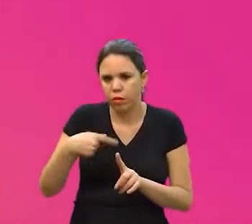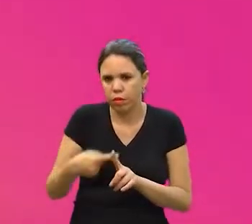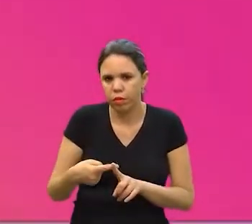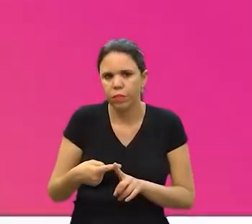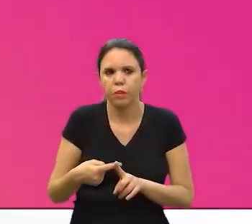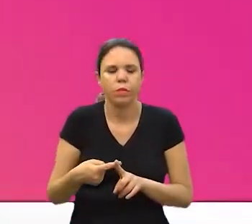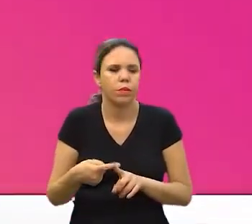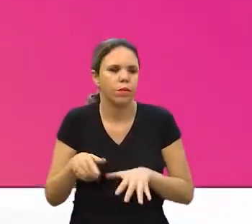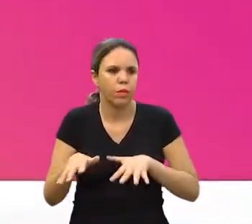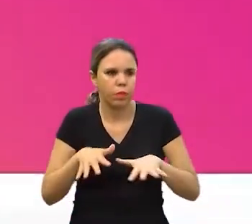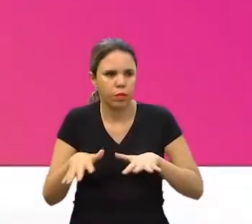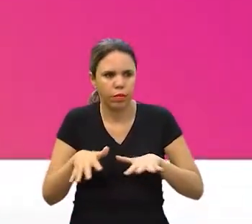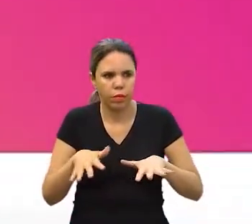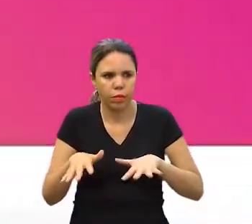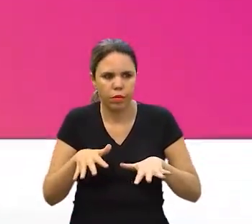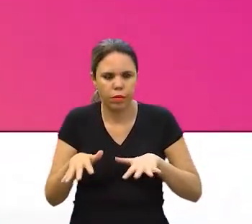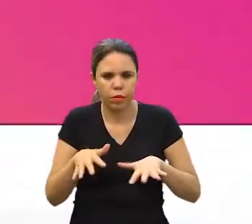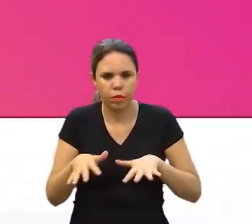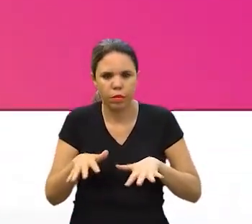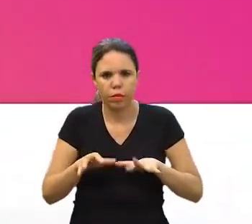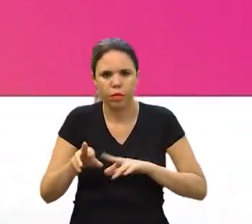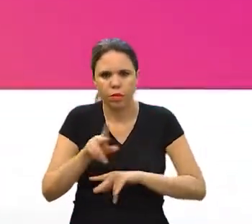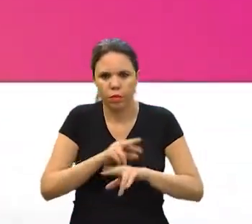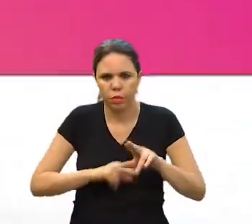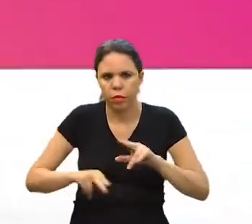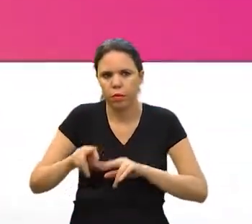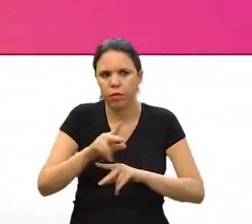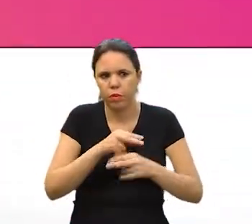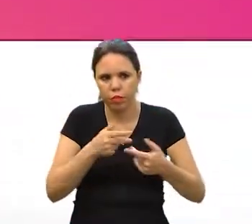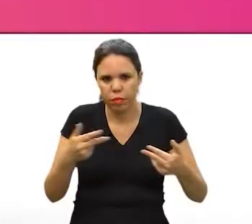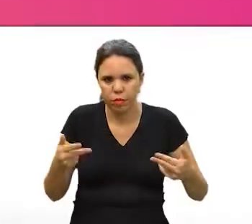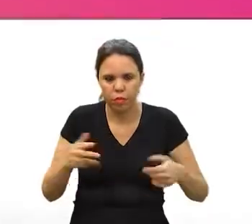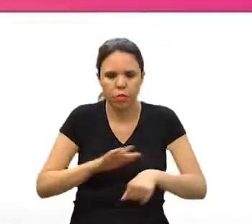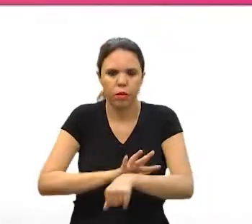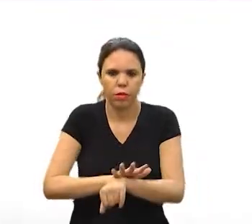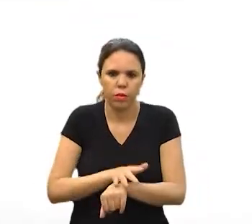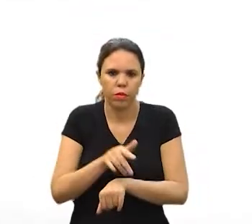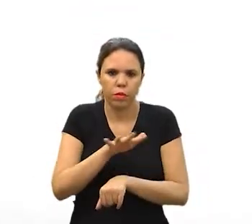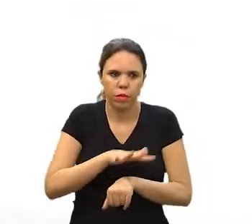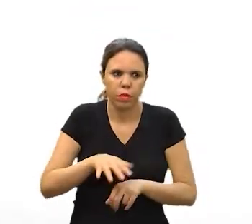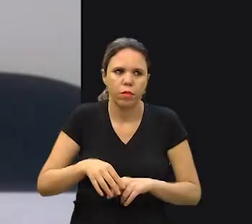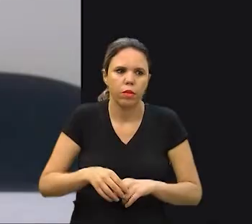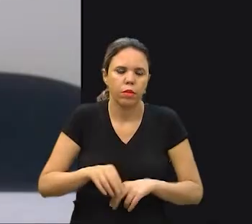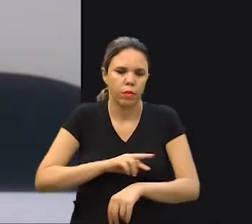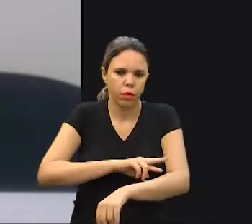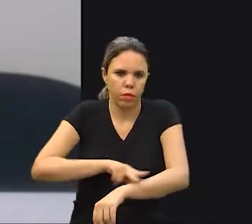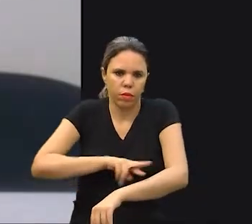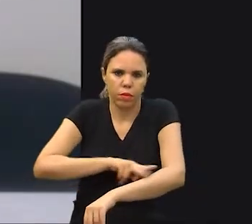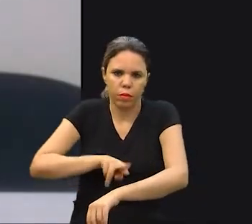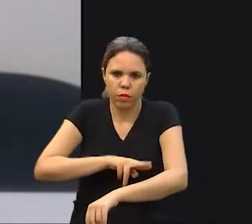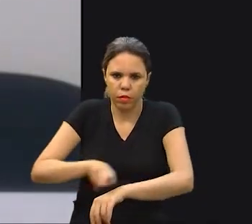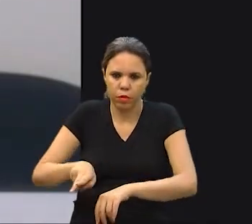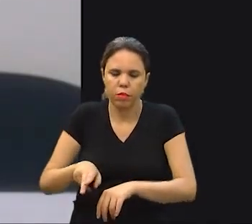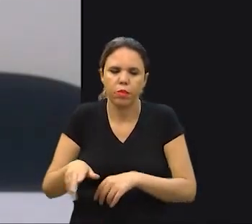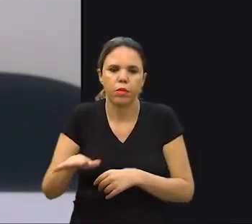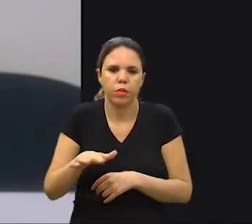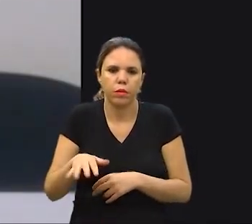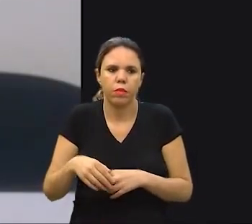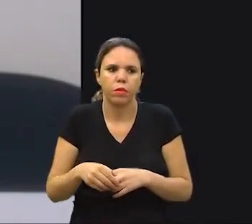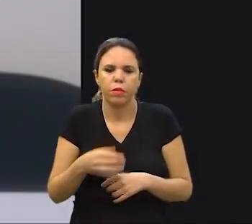LGBTQIA+, pelos movimentos de diversidade racial. E nós,